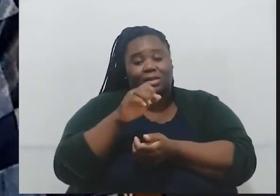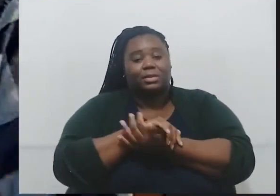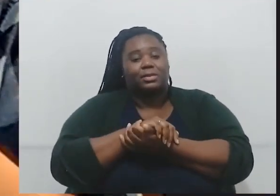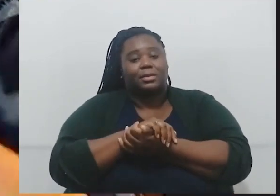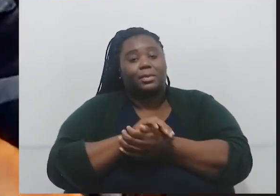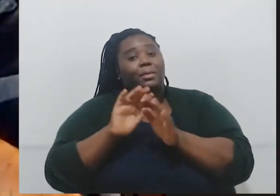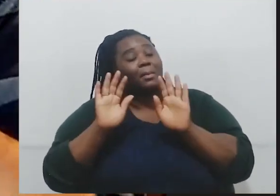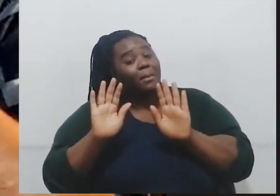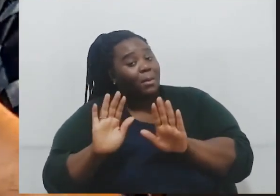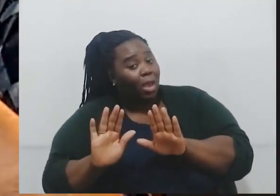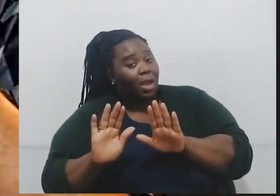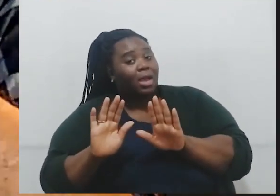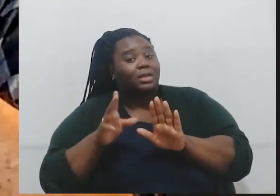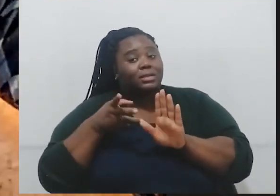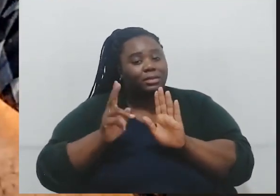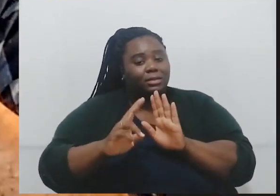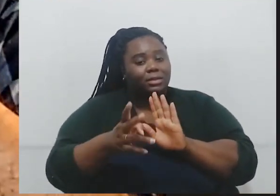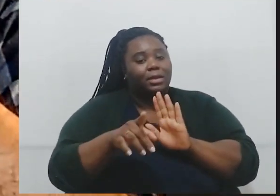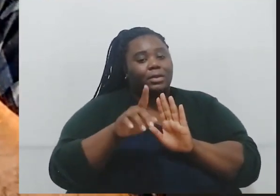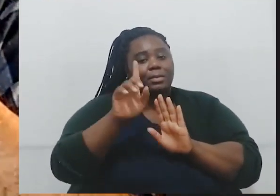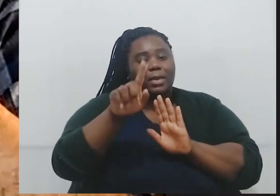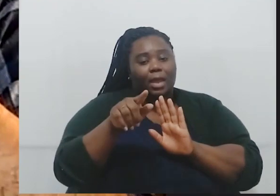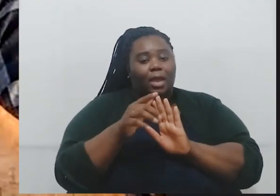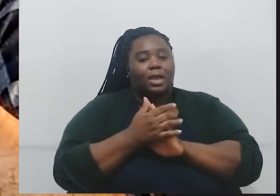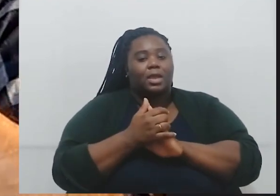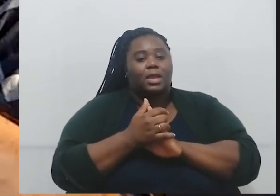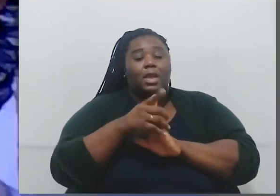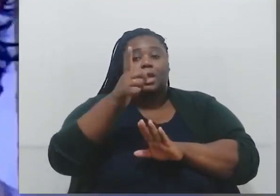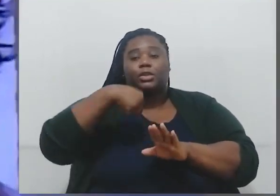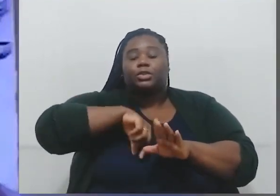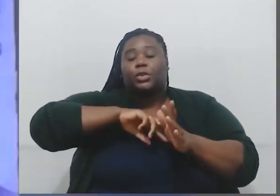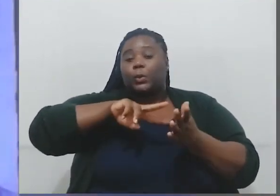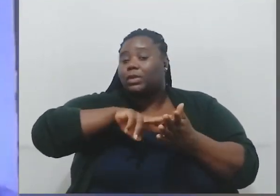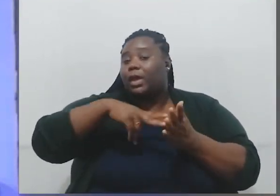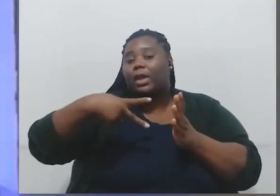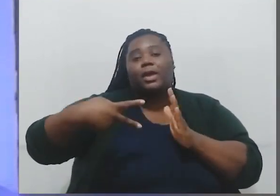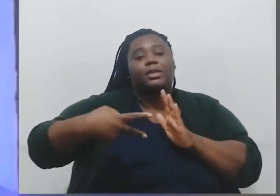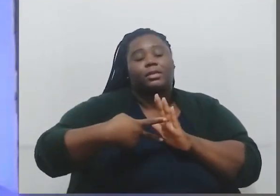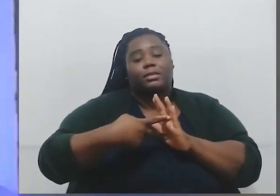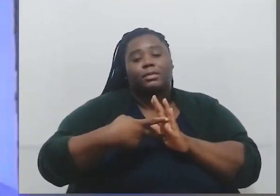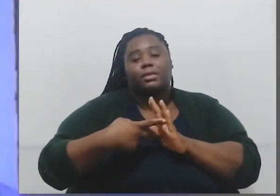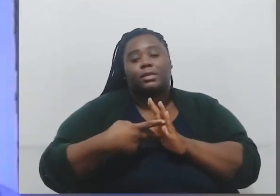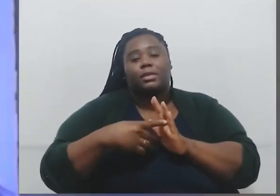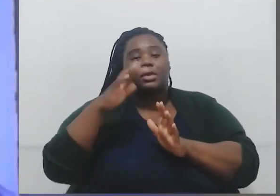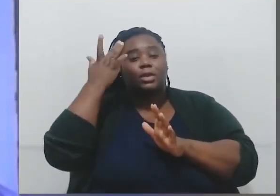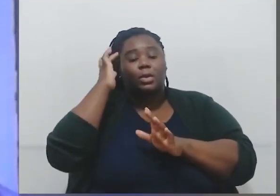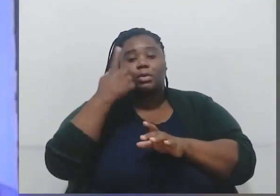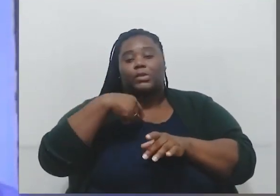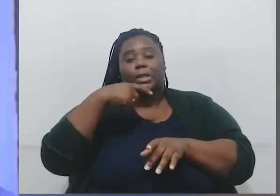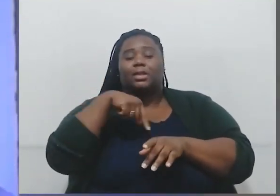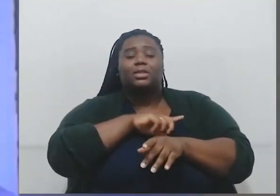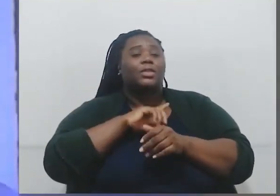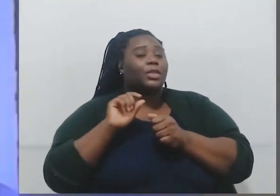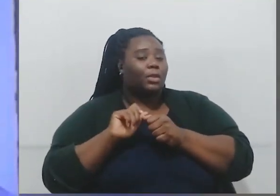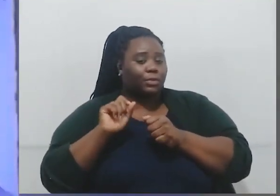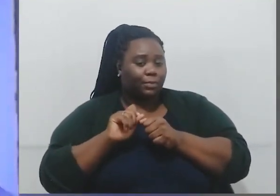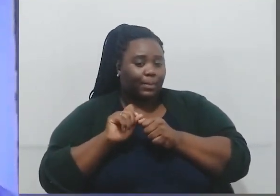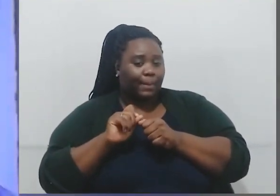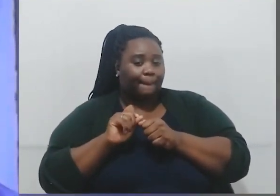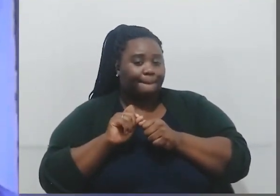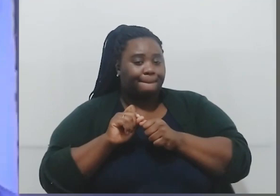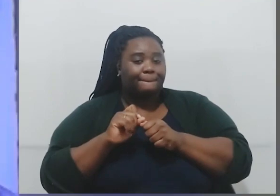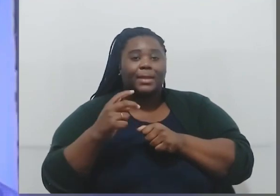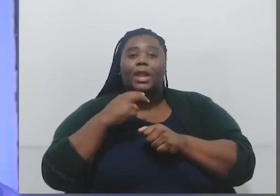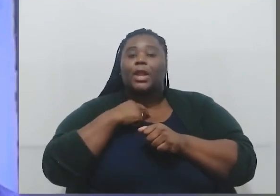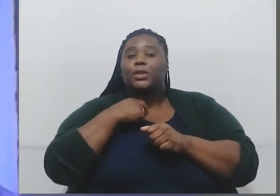tal da ressignificação, que eu acho que a gente faz disso, né? Eu não posso estar na lista, né, dos cânones do teatro brasileiro, nem